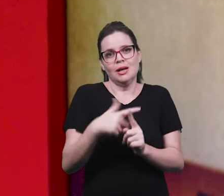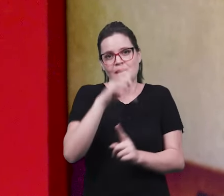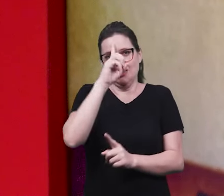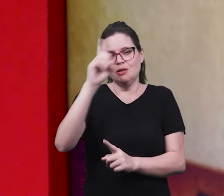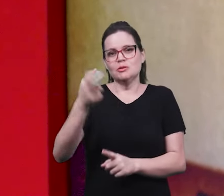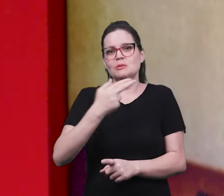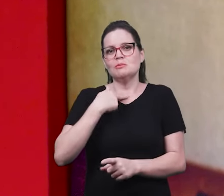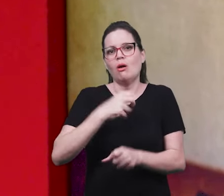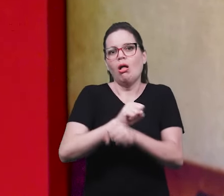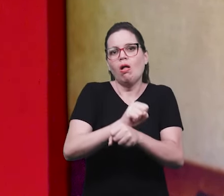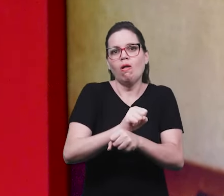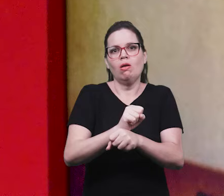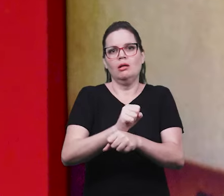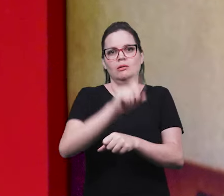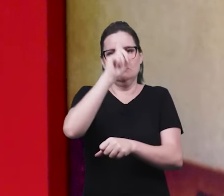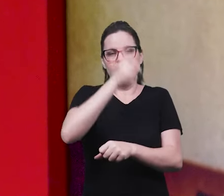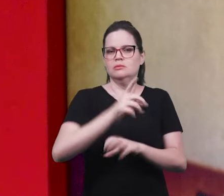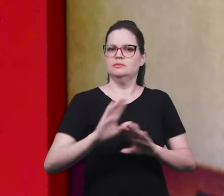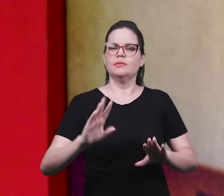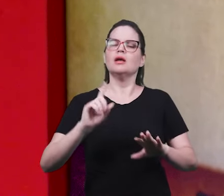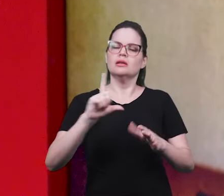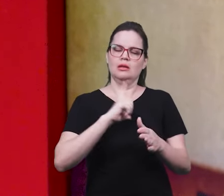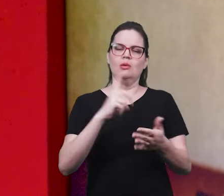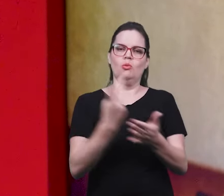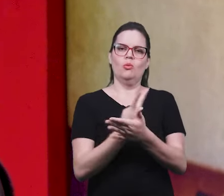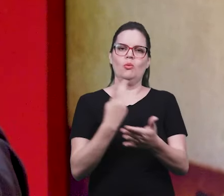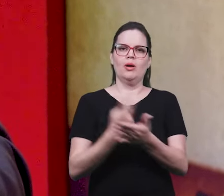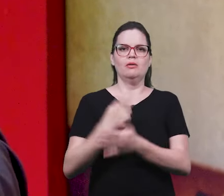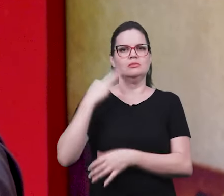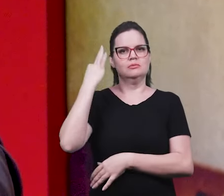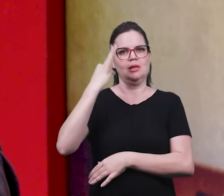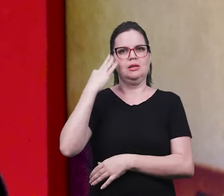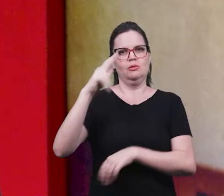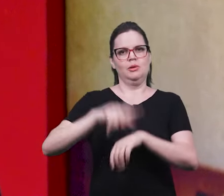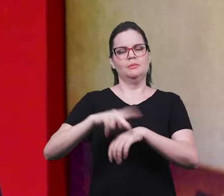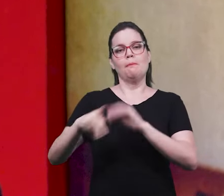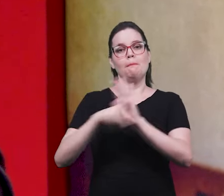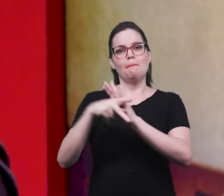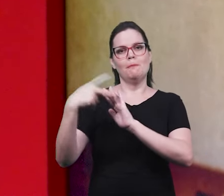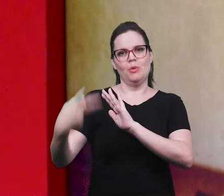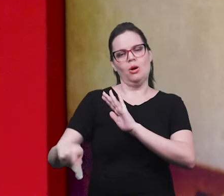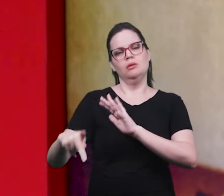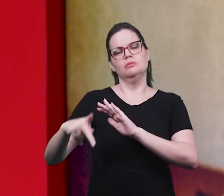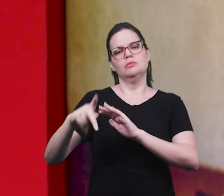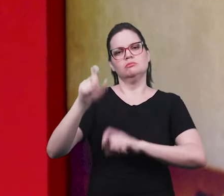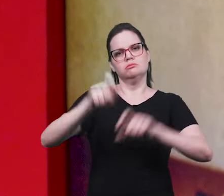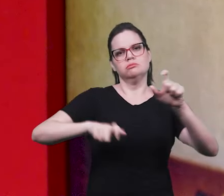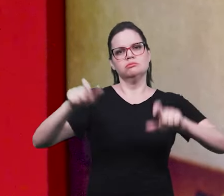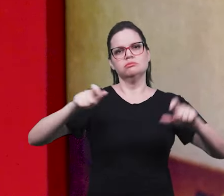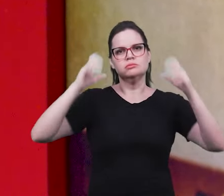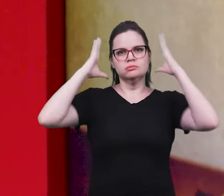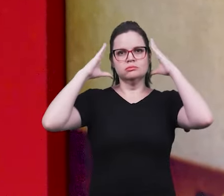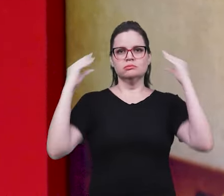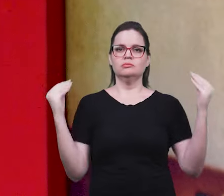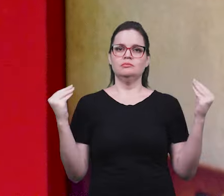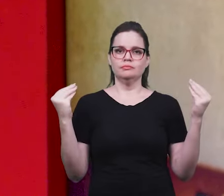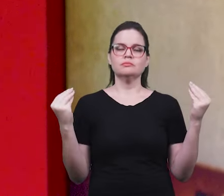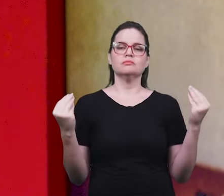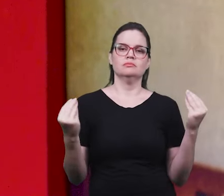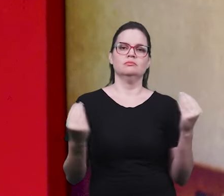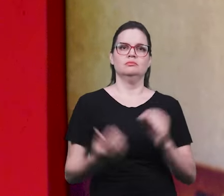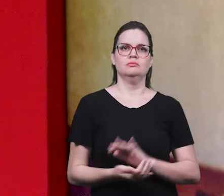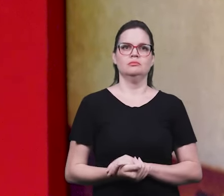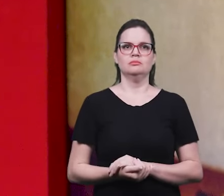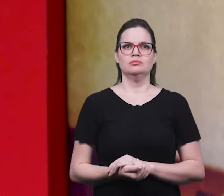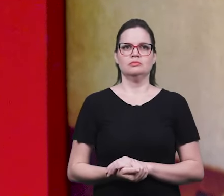aí está o grande erro dos calvinistas quando fala que Deus determina aqueles que vão na vida dele,